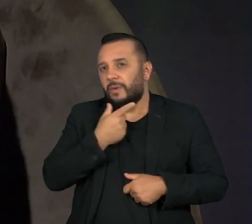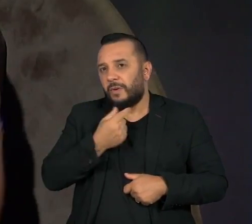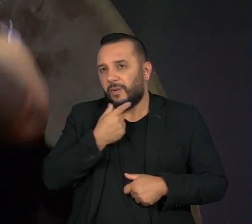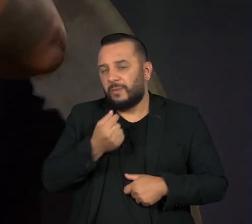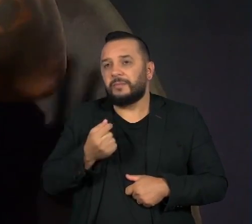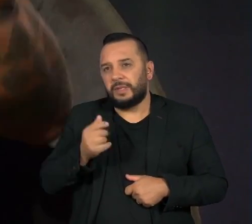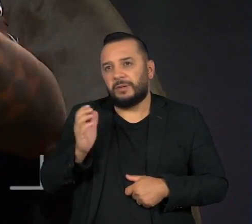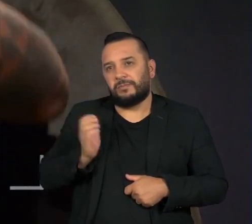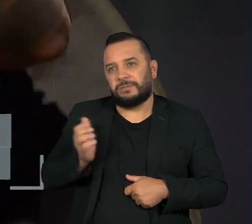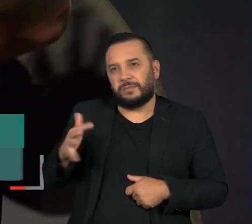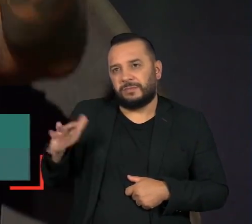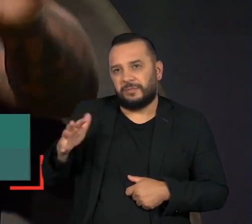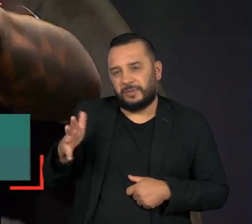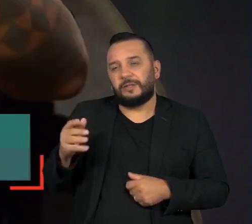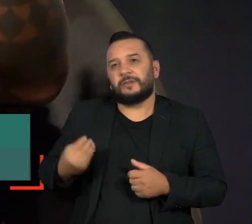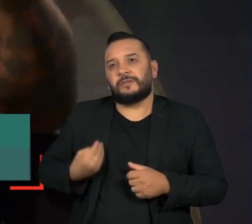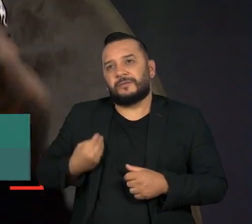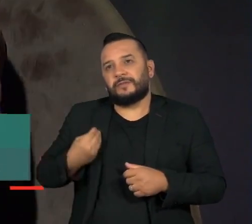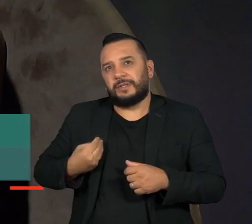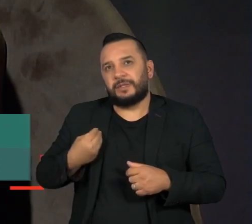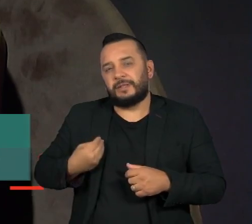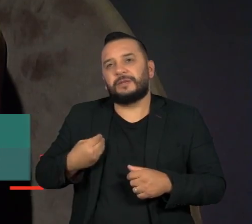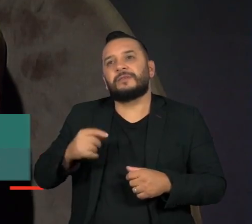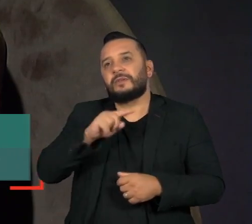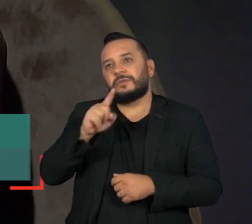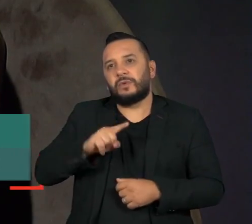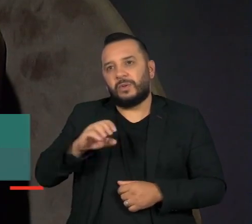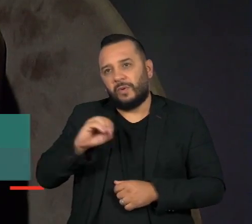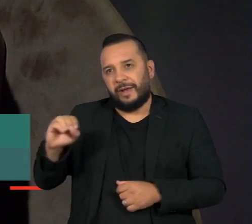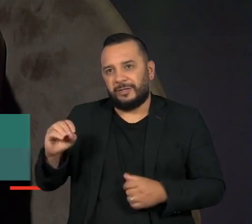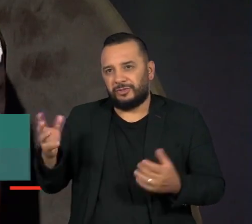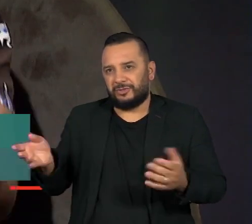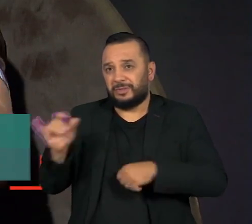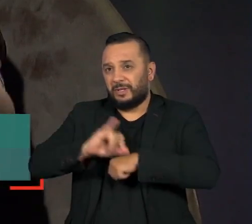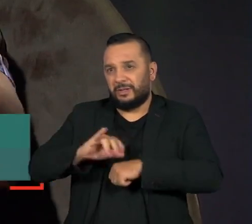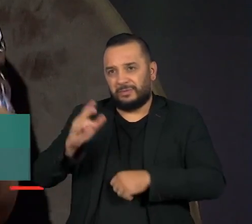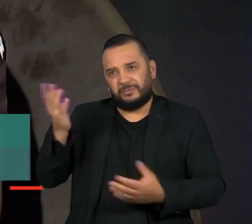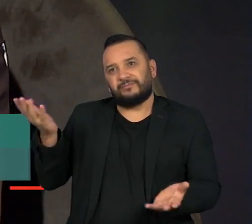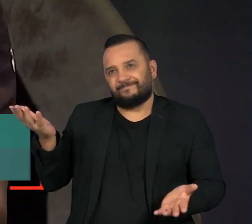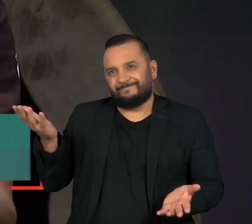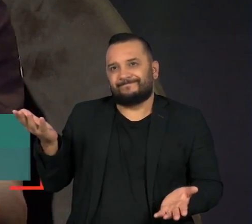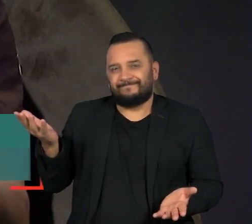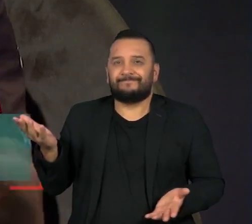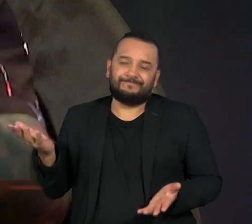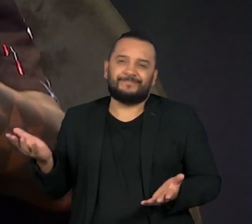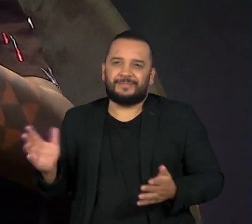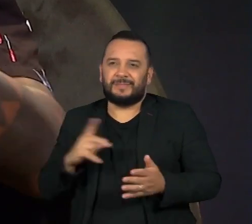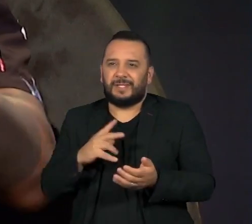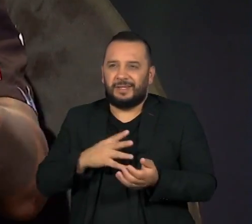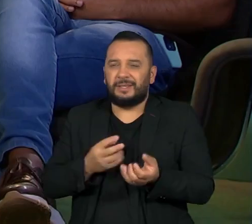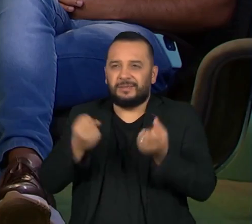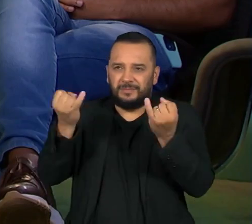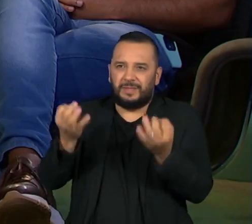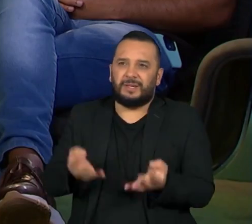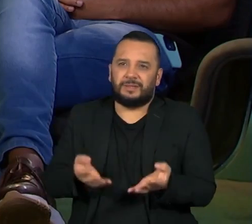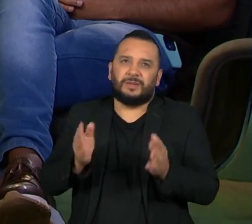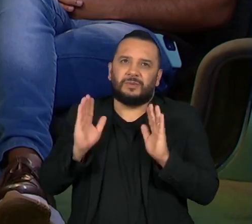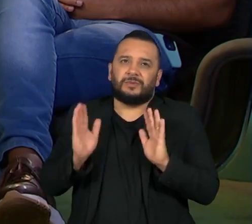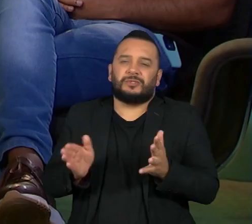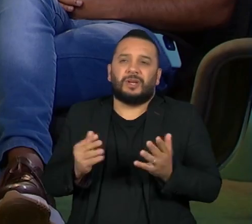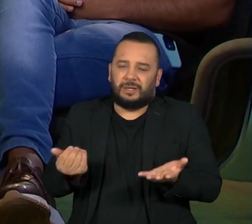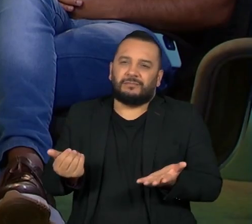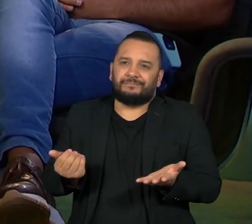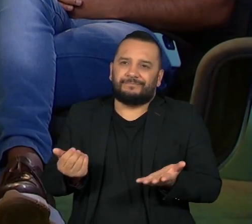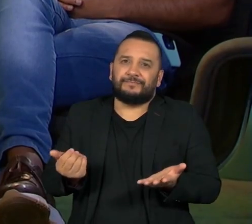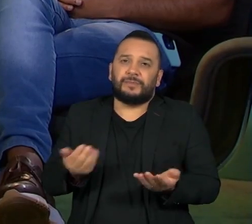classe média que moram na região da Zona Oeste e no centro expandido. E por aí vai, os dados que eu já trouxe, quer dizer, é de como a cidade, por